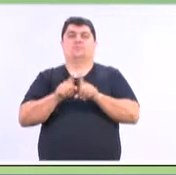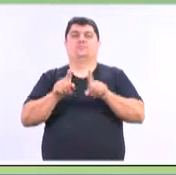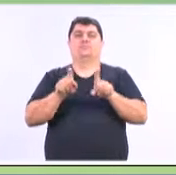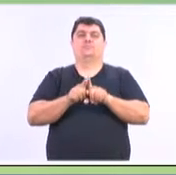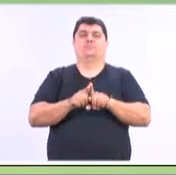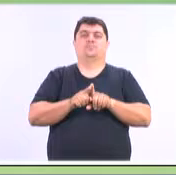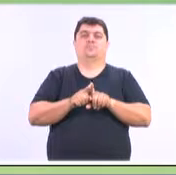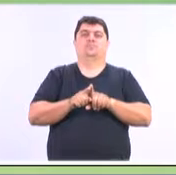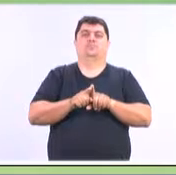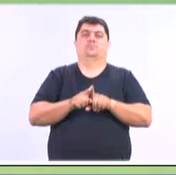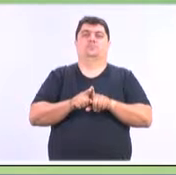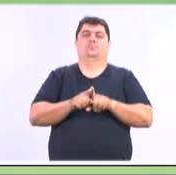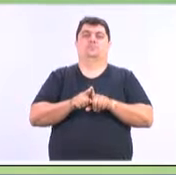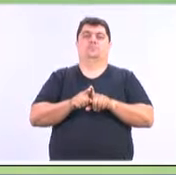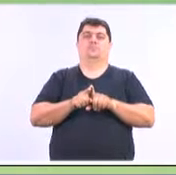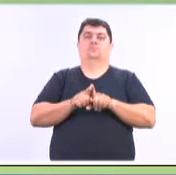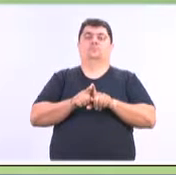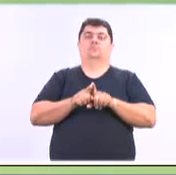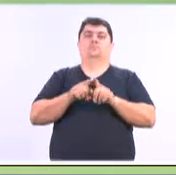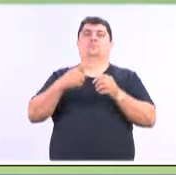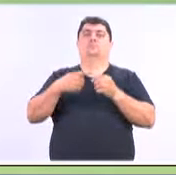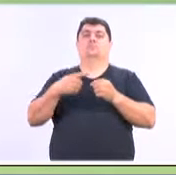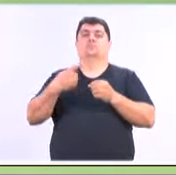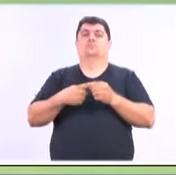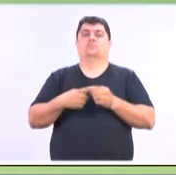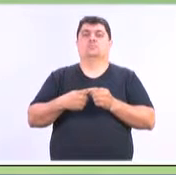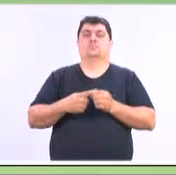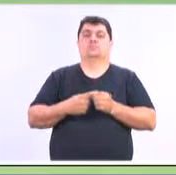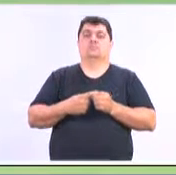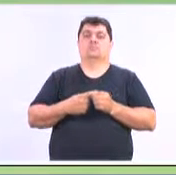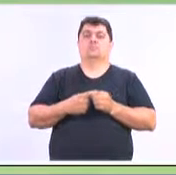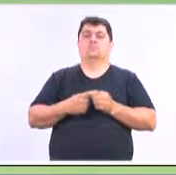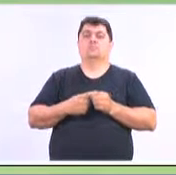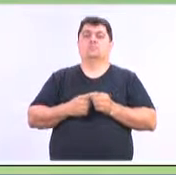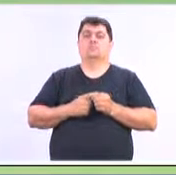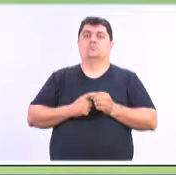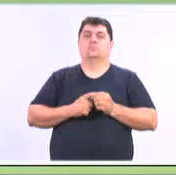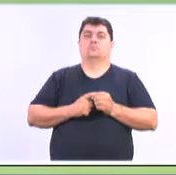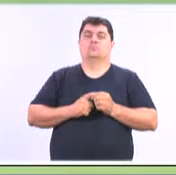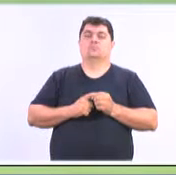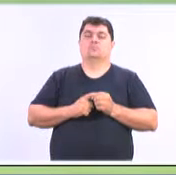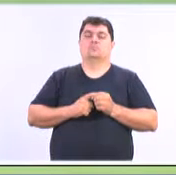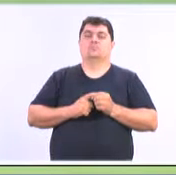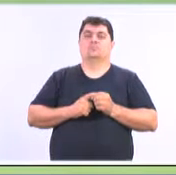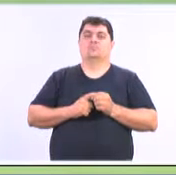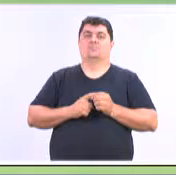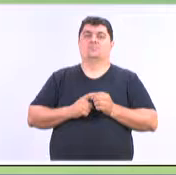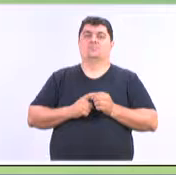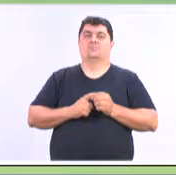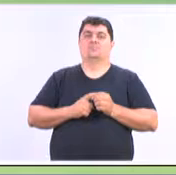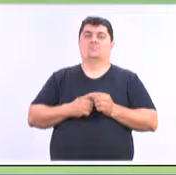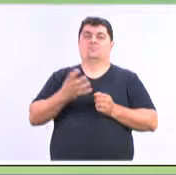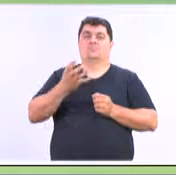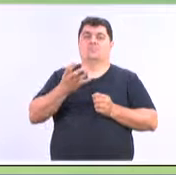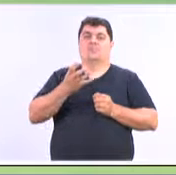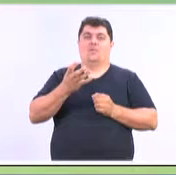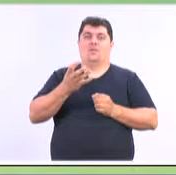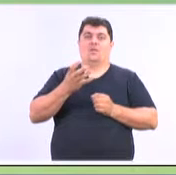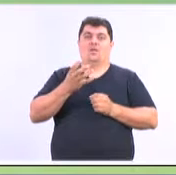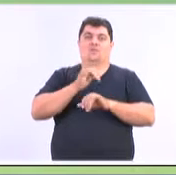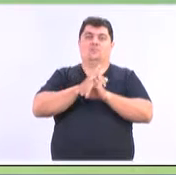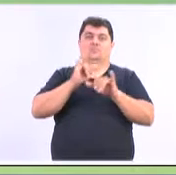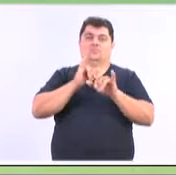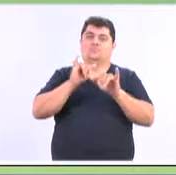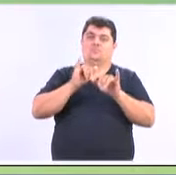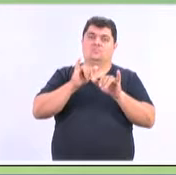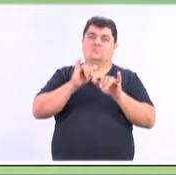aqui o polo, deixa eu só confirmar aqui o polo para não falar o nome do polo errado, né? Quero registrar antes que